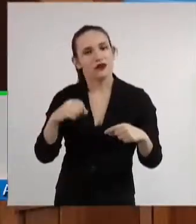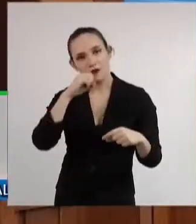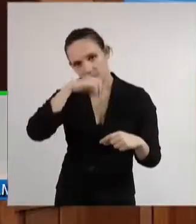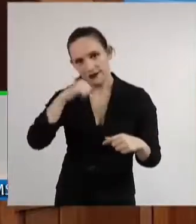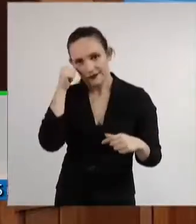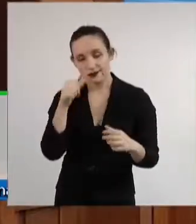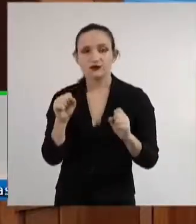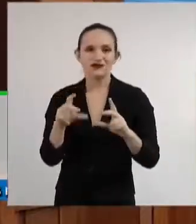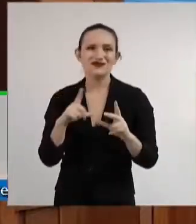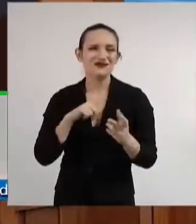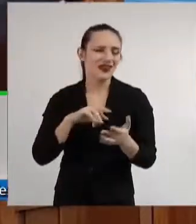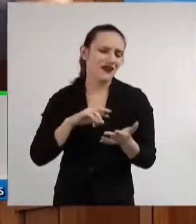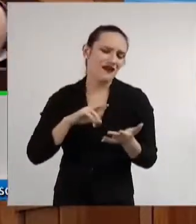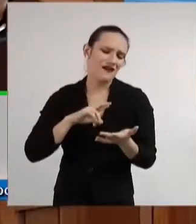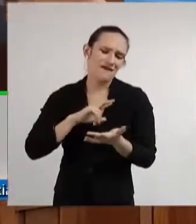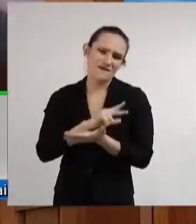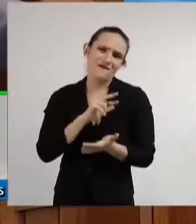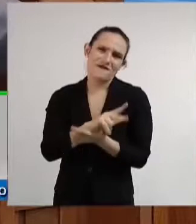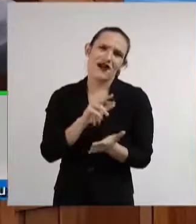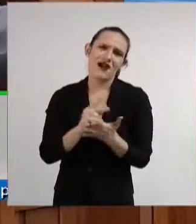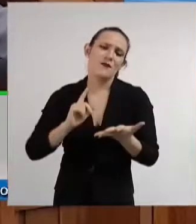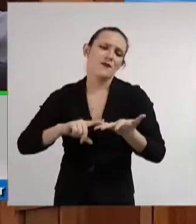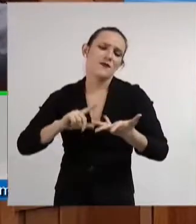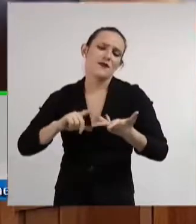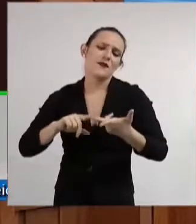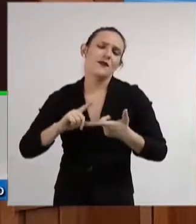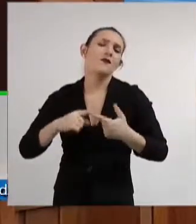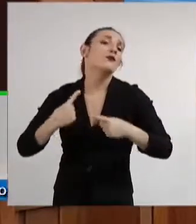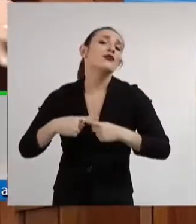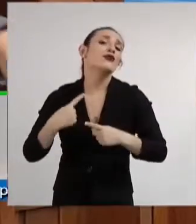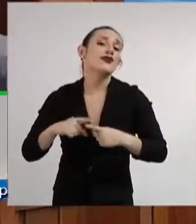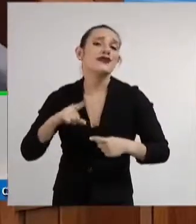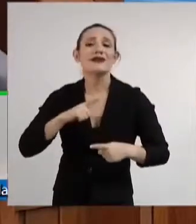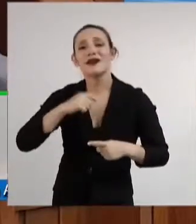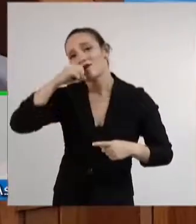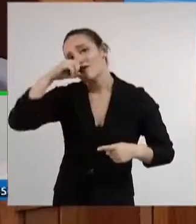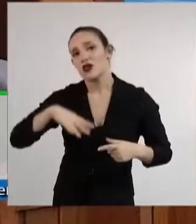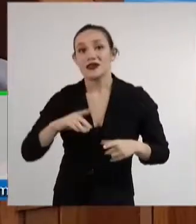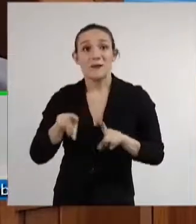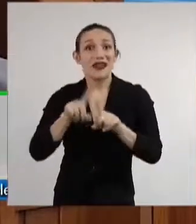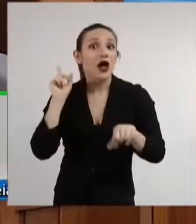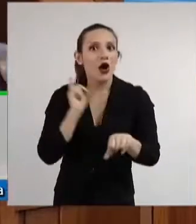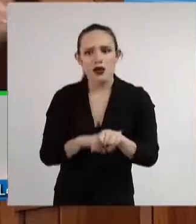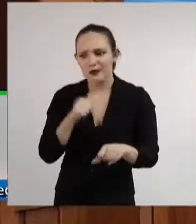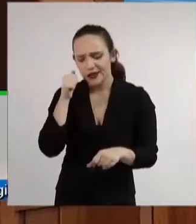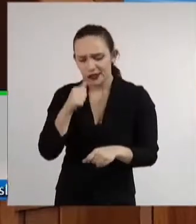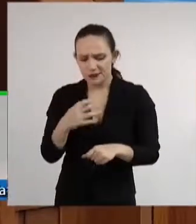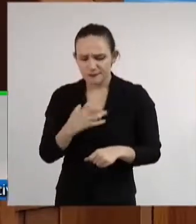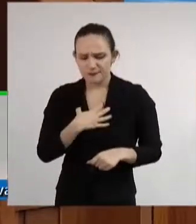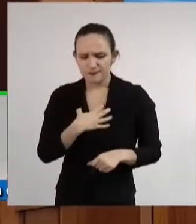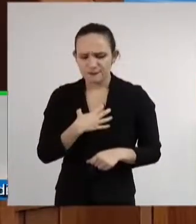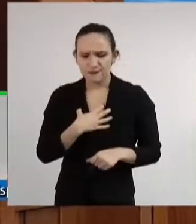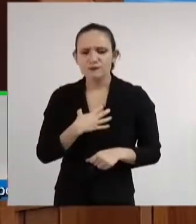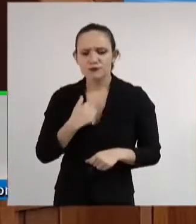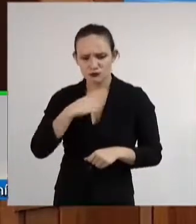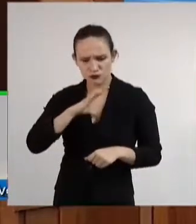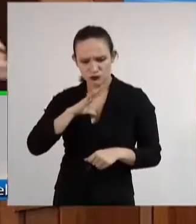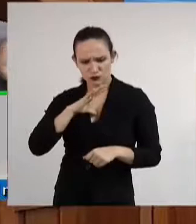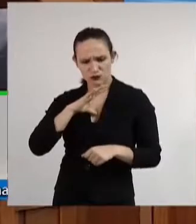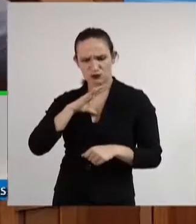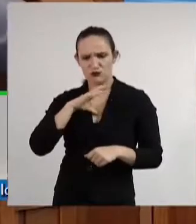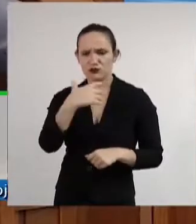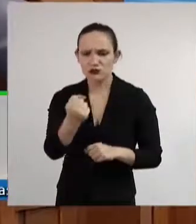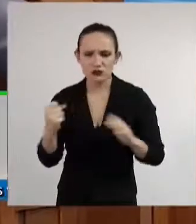levam à perpetuação da violência contra a mulher. E quando ela tem a coragem de fazer a denúncia do